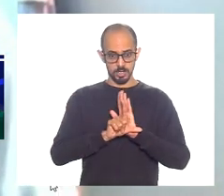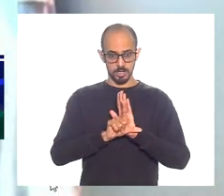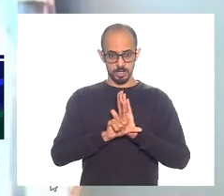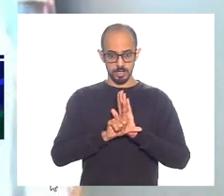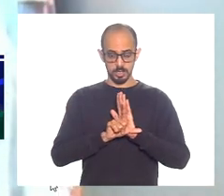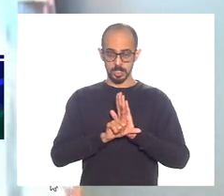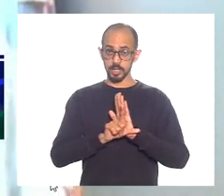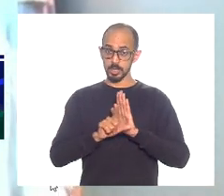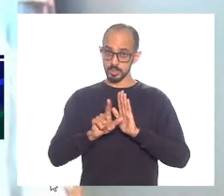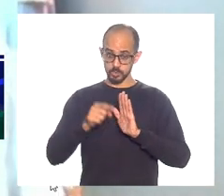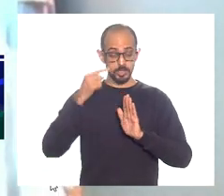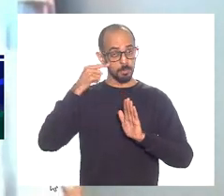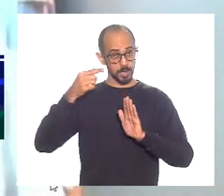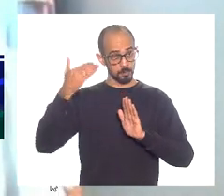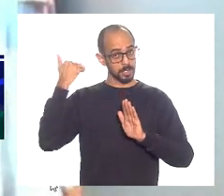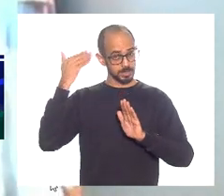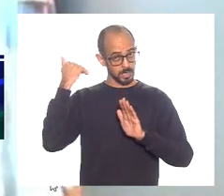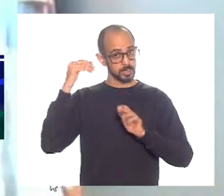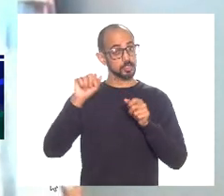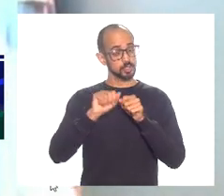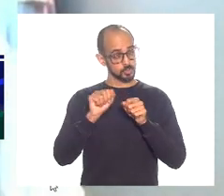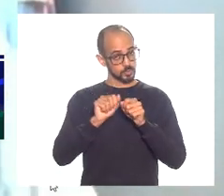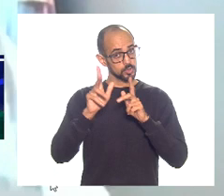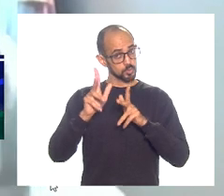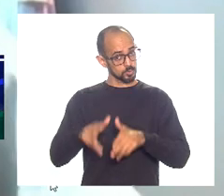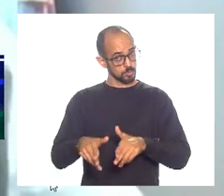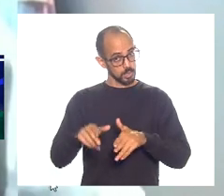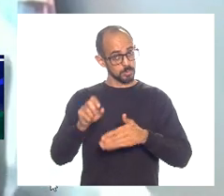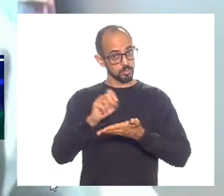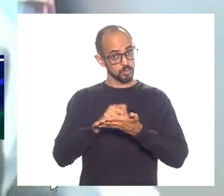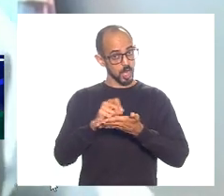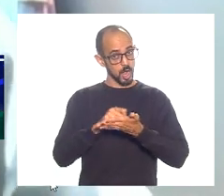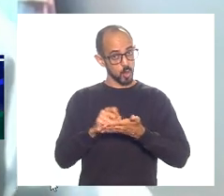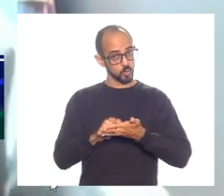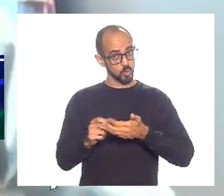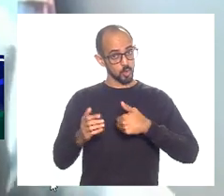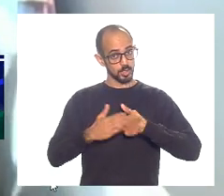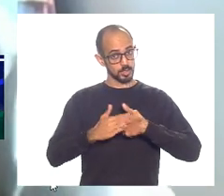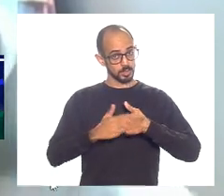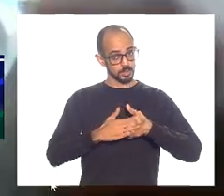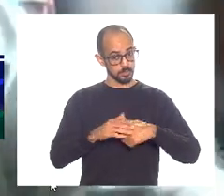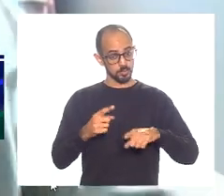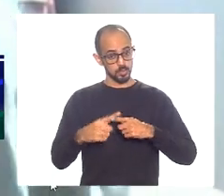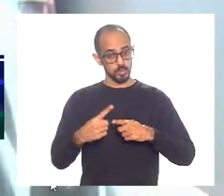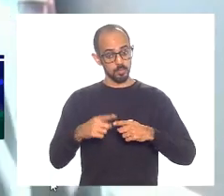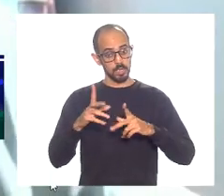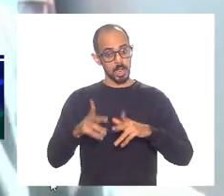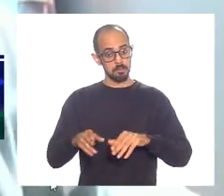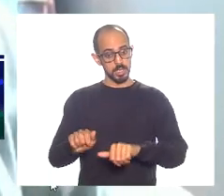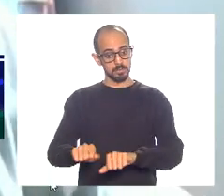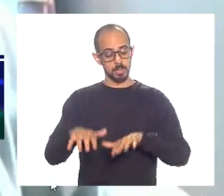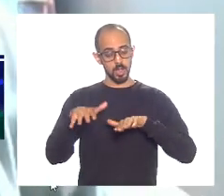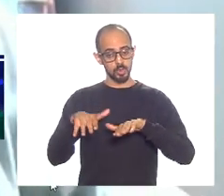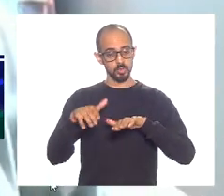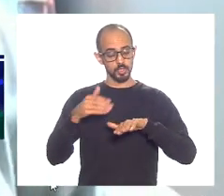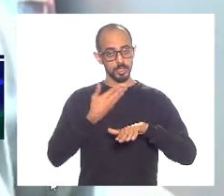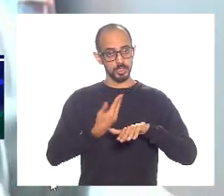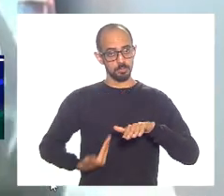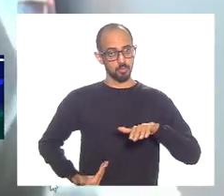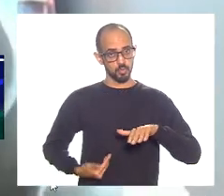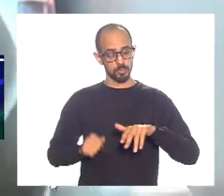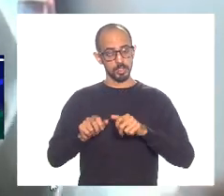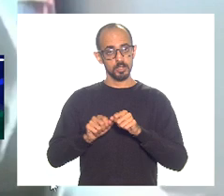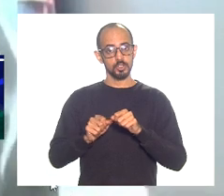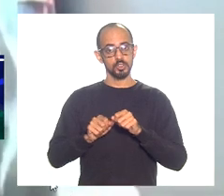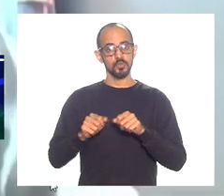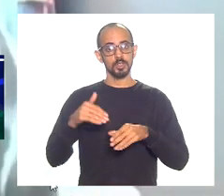mesmos coautores, porque esse projeto de hoje surgiu na mesma audiência daquele que a gente votou na semana passada,